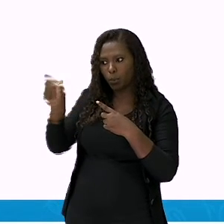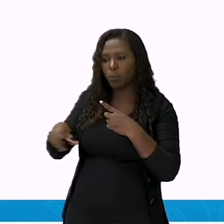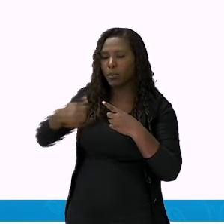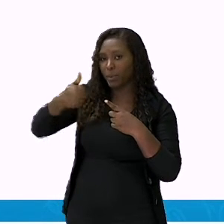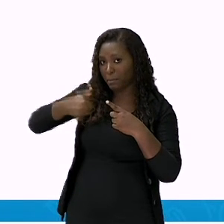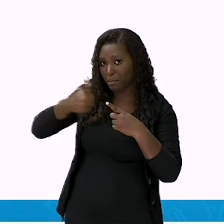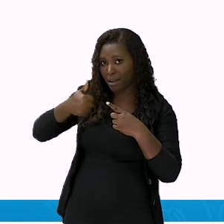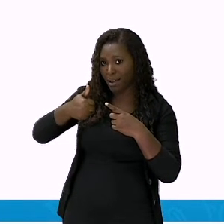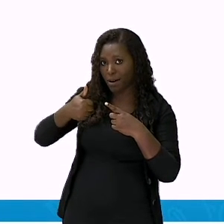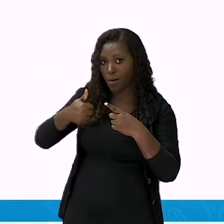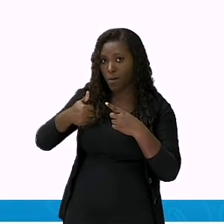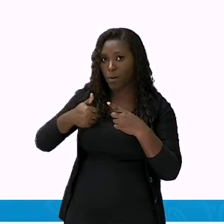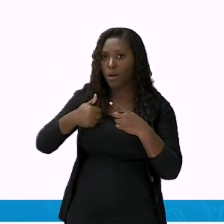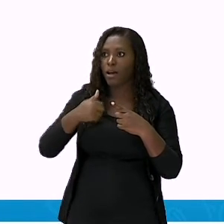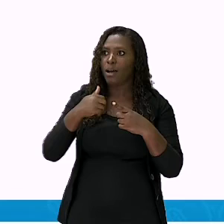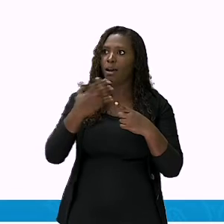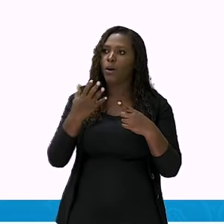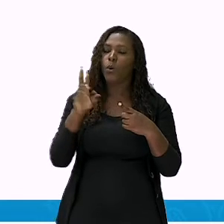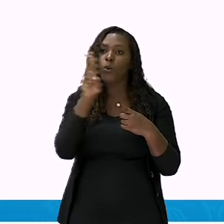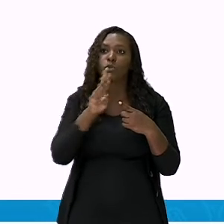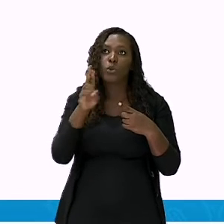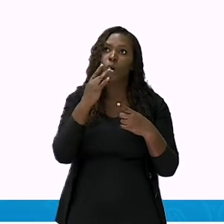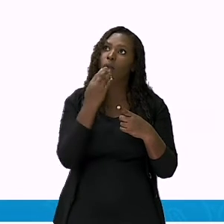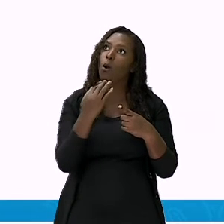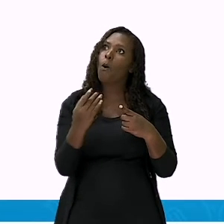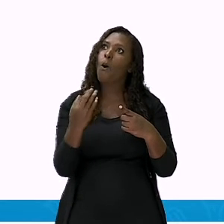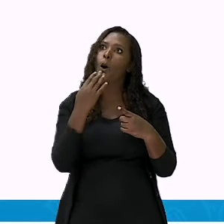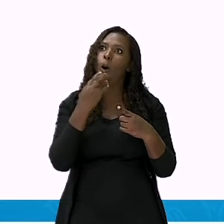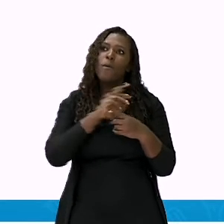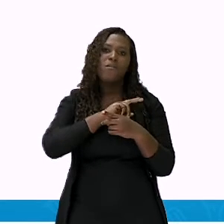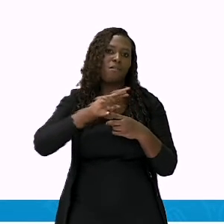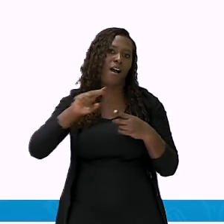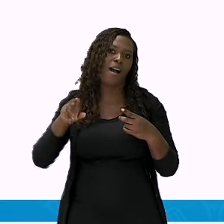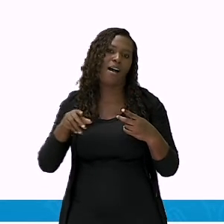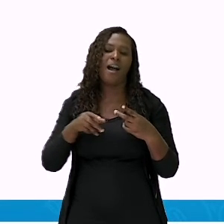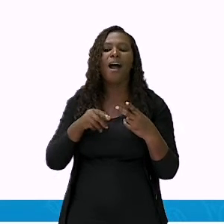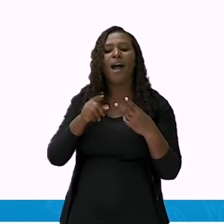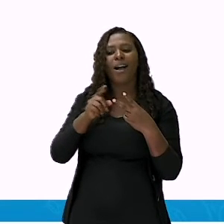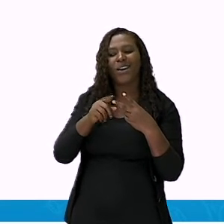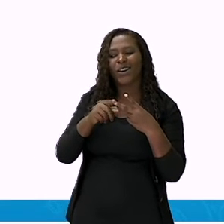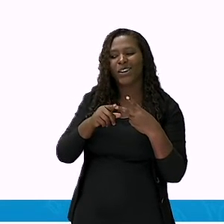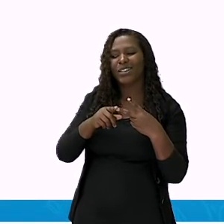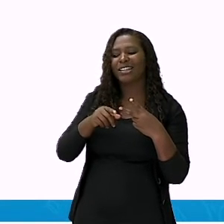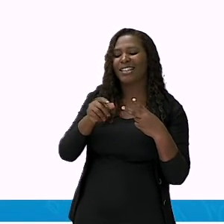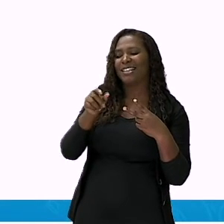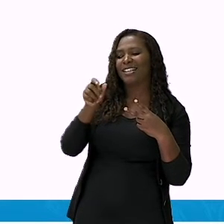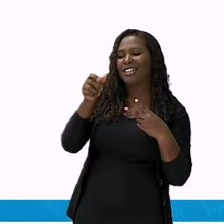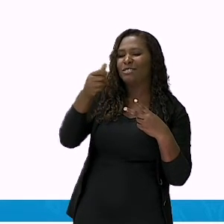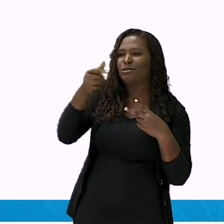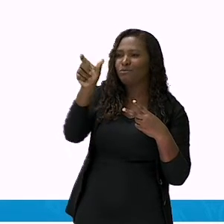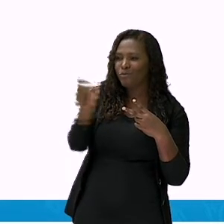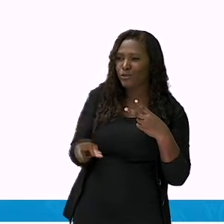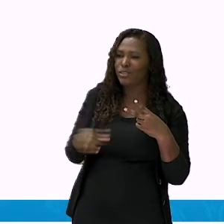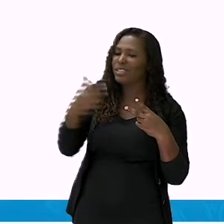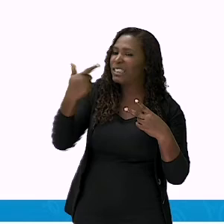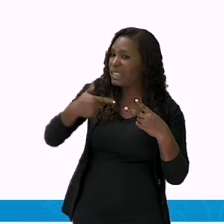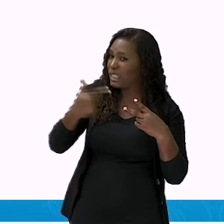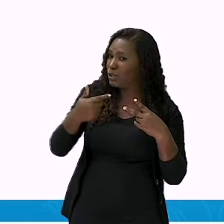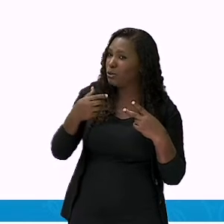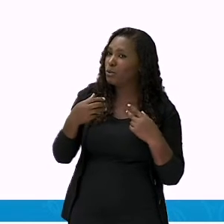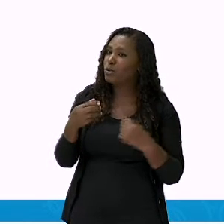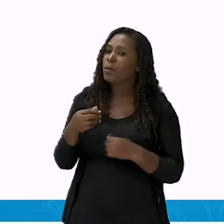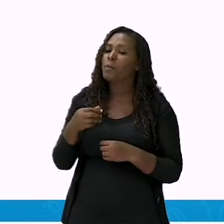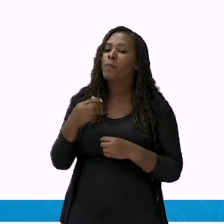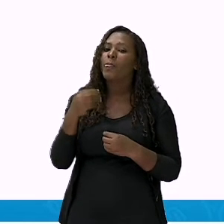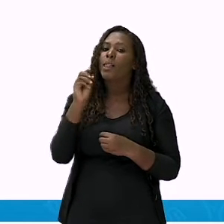Já a Pollock, ele já vem trabalhando muito com a composição das texturas e da composição das cores,